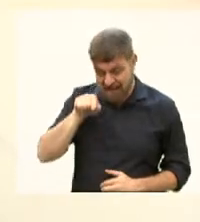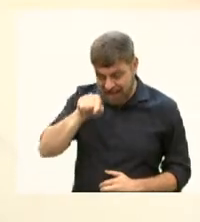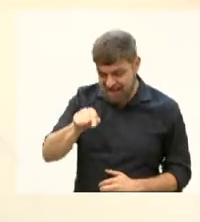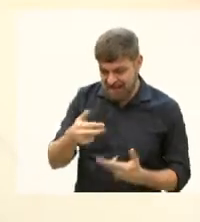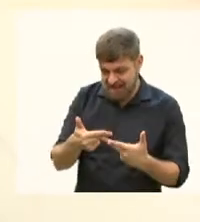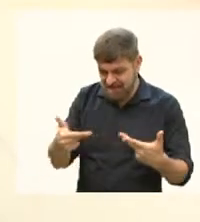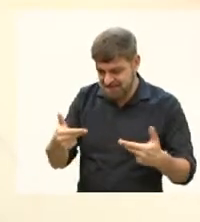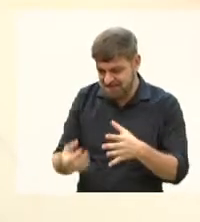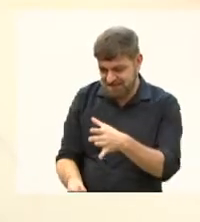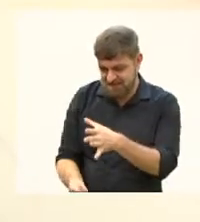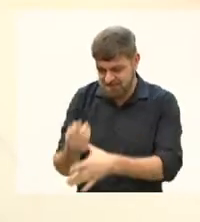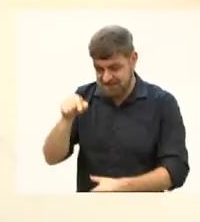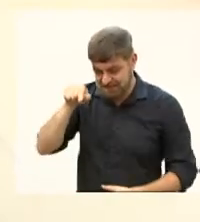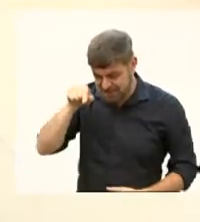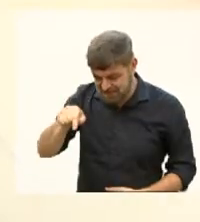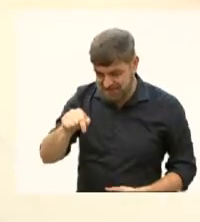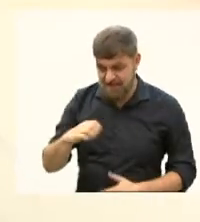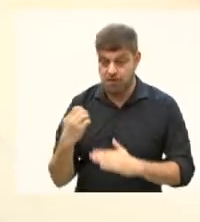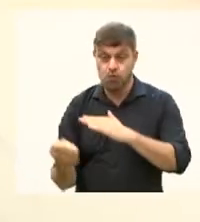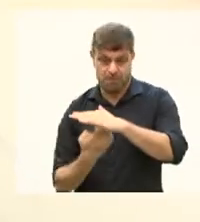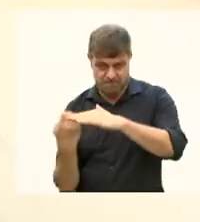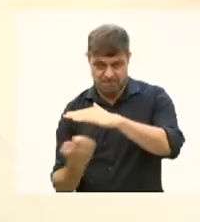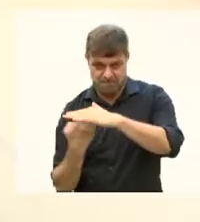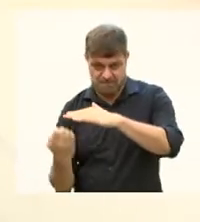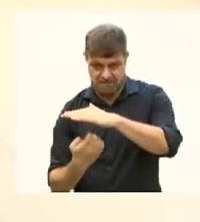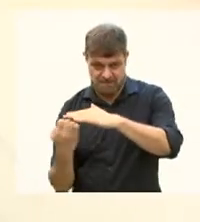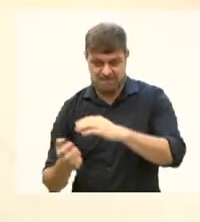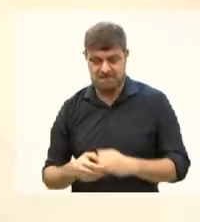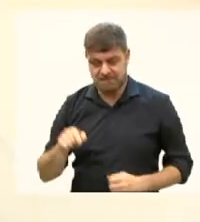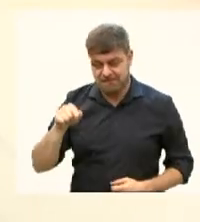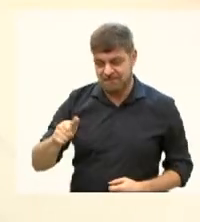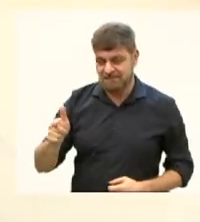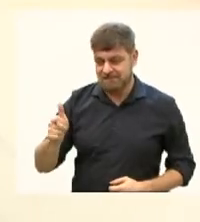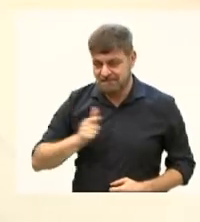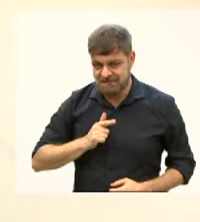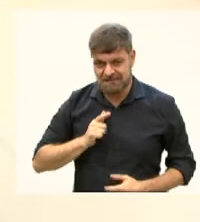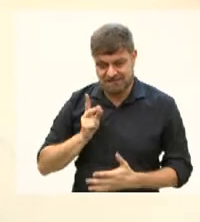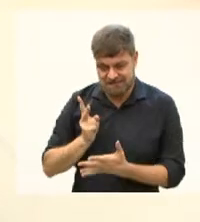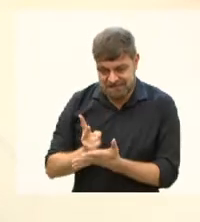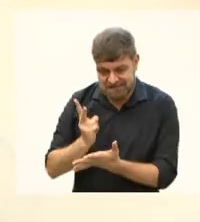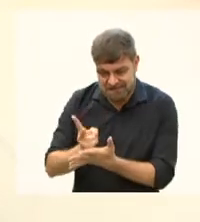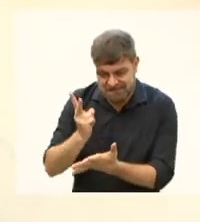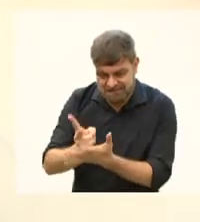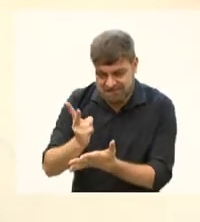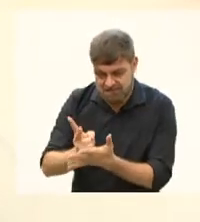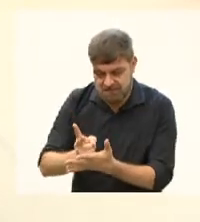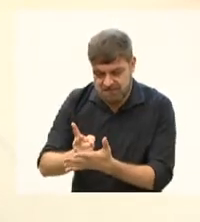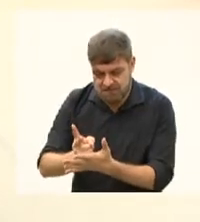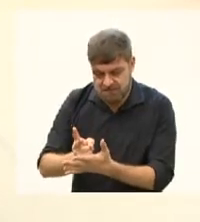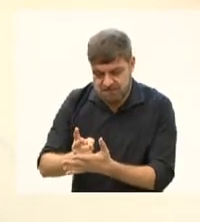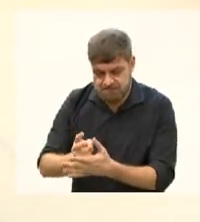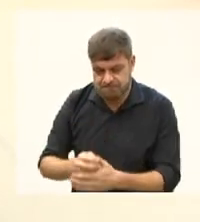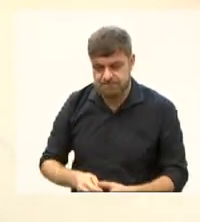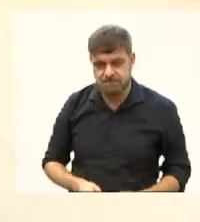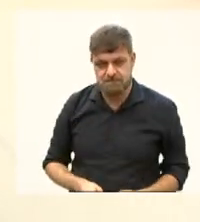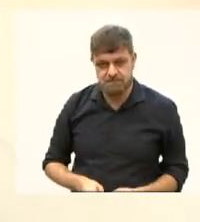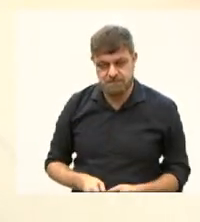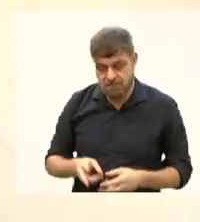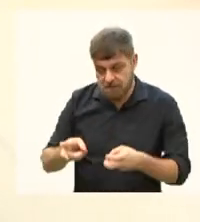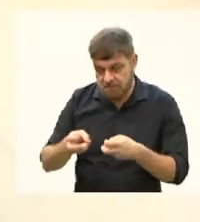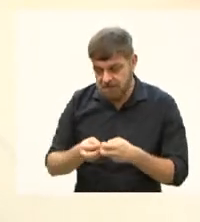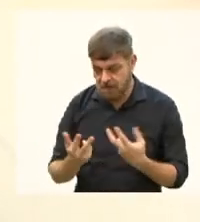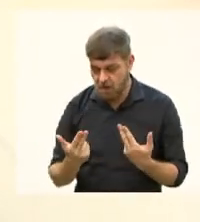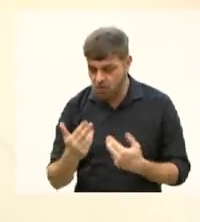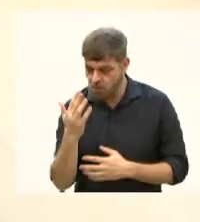coisas que acontecem dentro da empresa, elas têm que ser trazidas como um